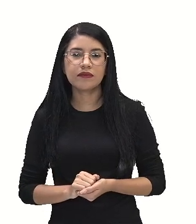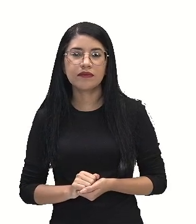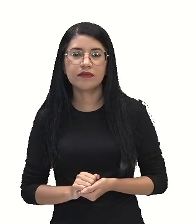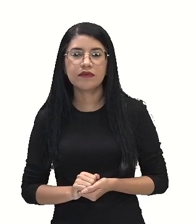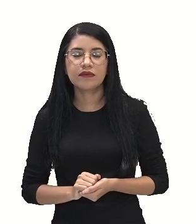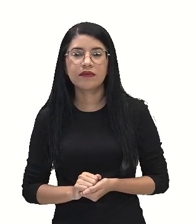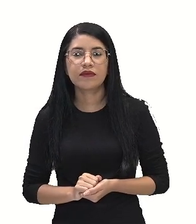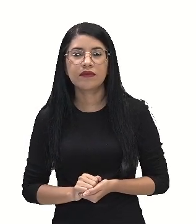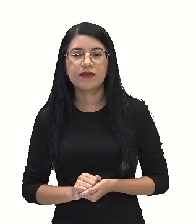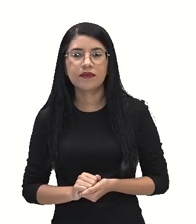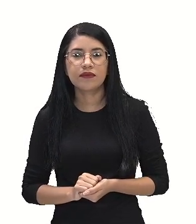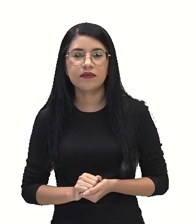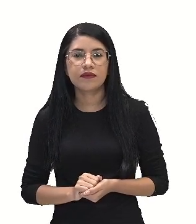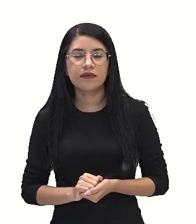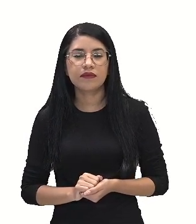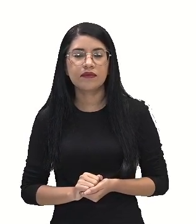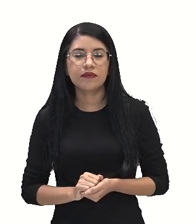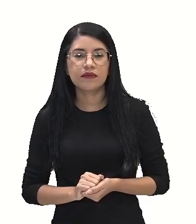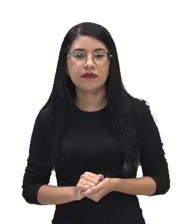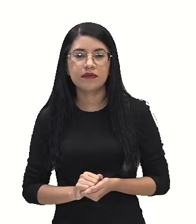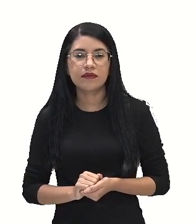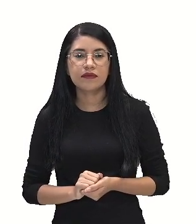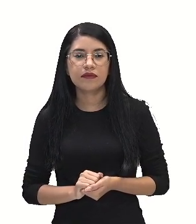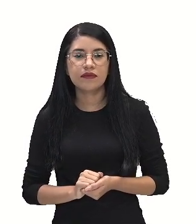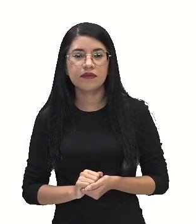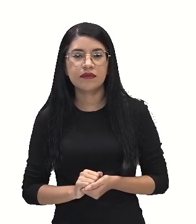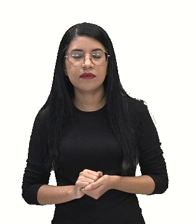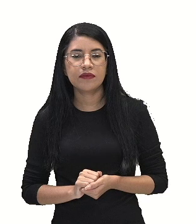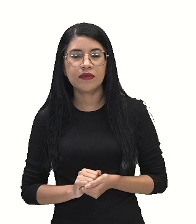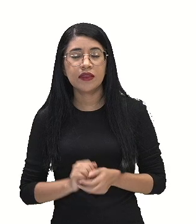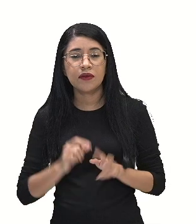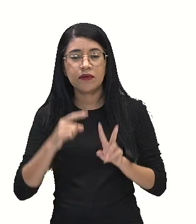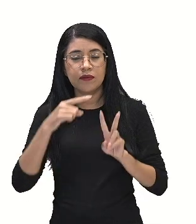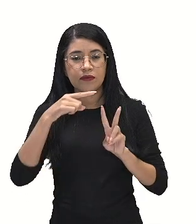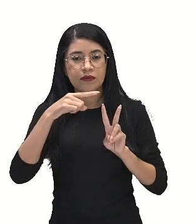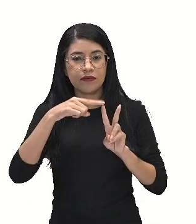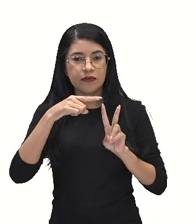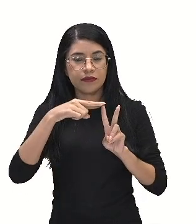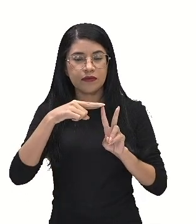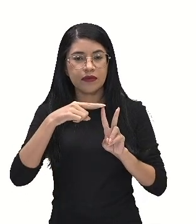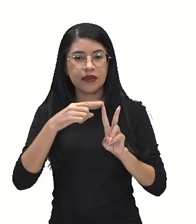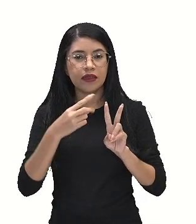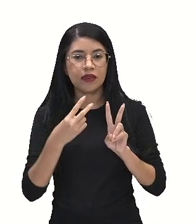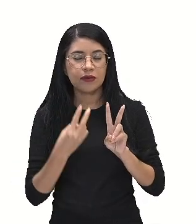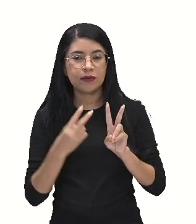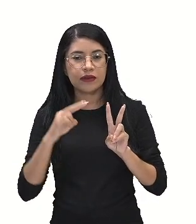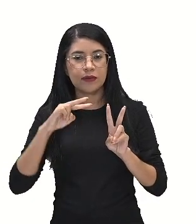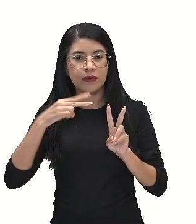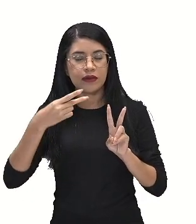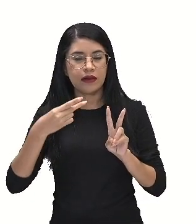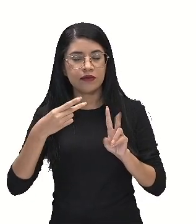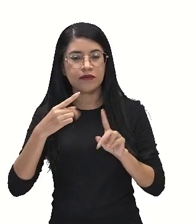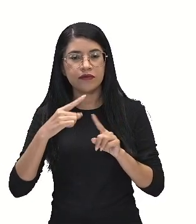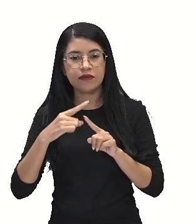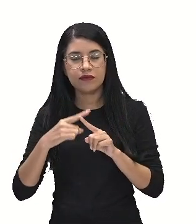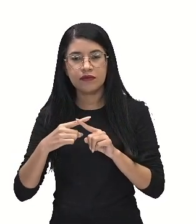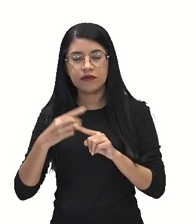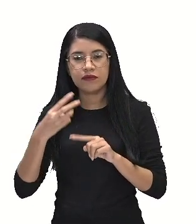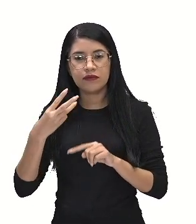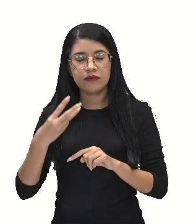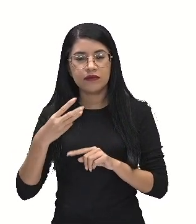Ok? Então, no lugar de 84, eu vou colocar 2 ao quadrado